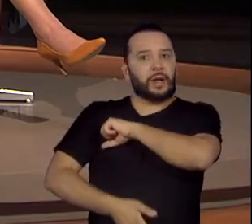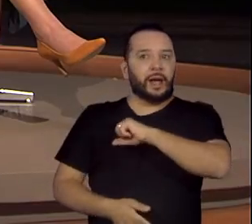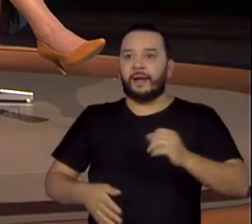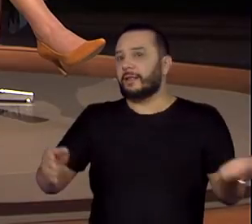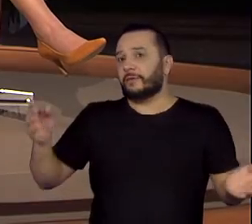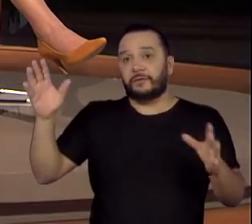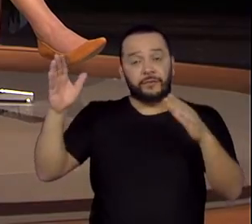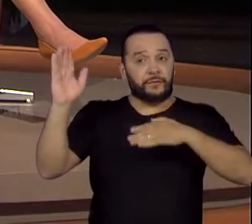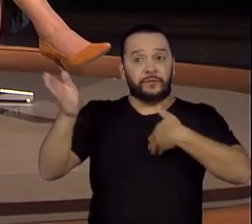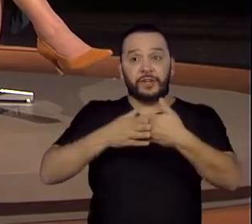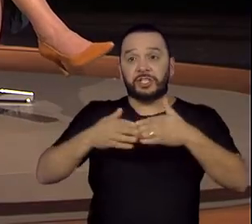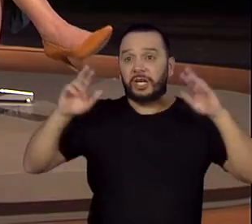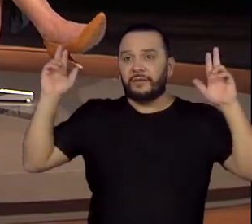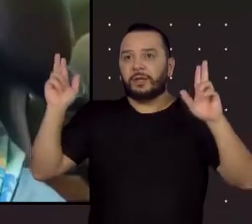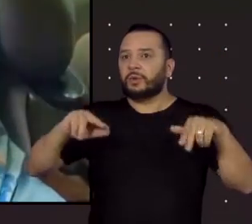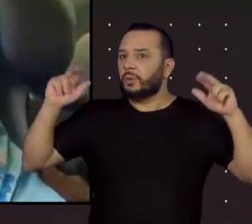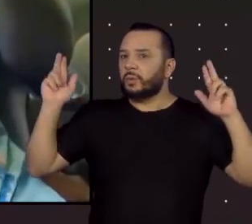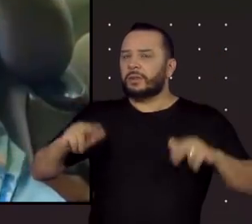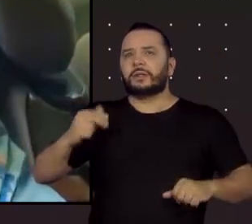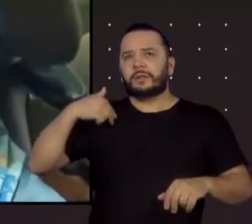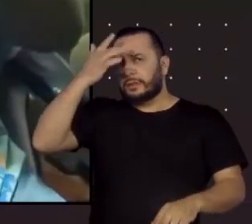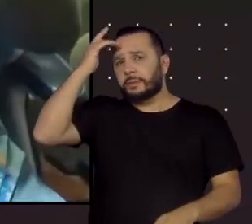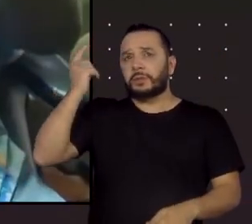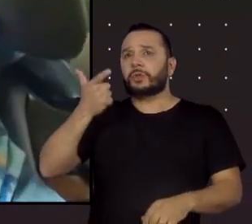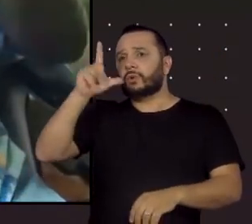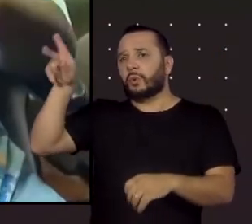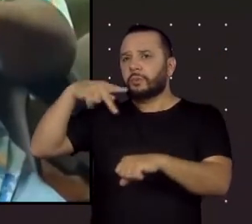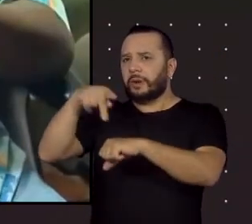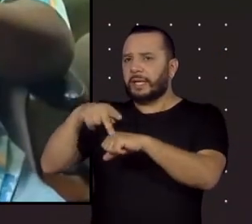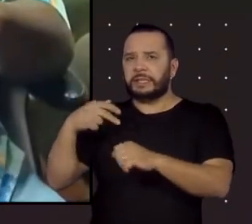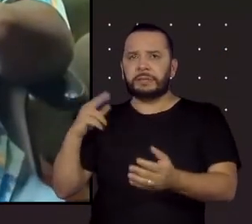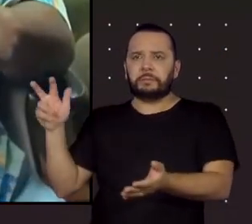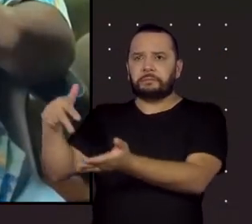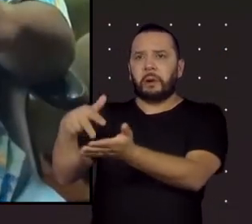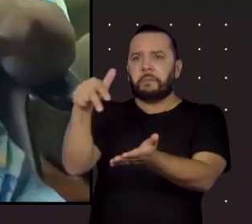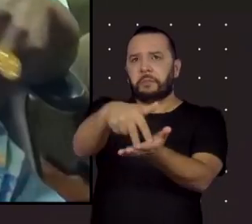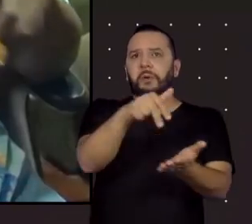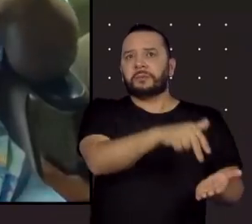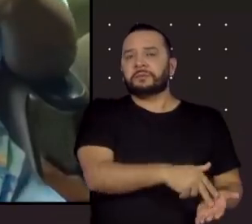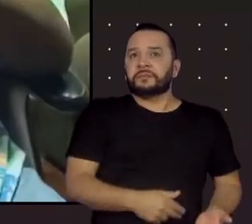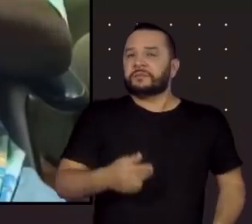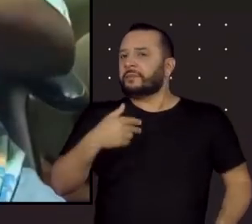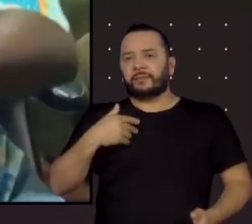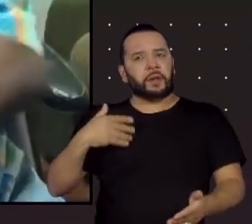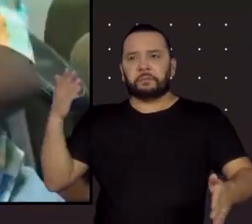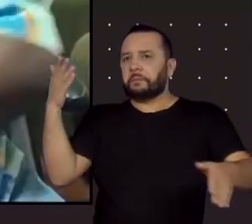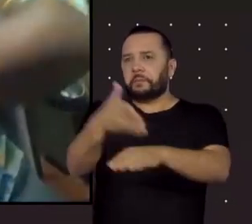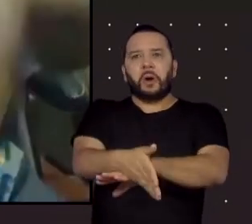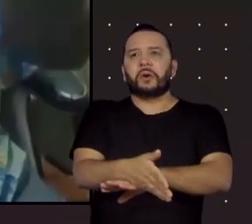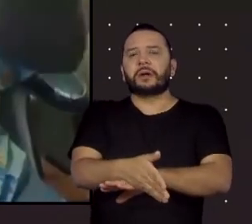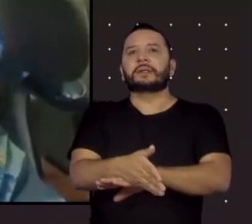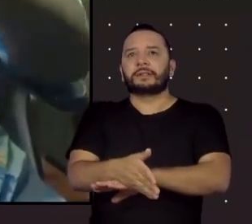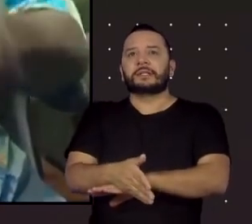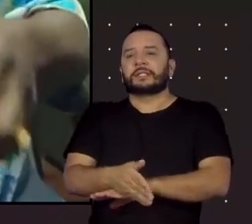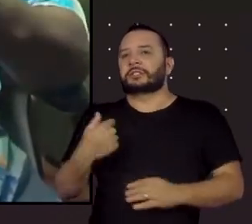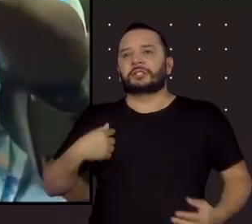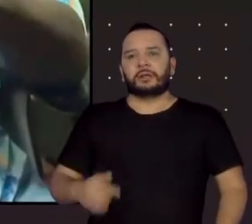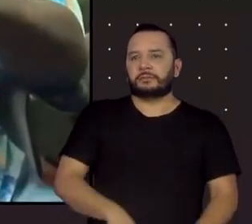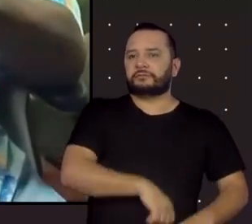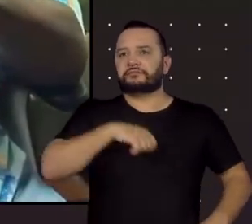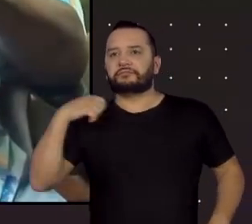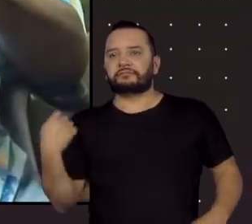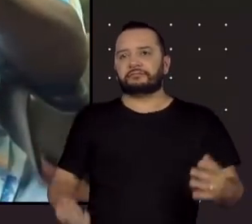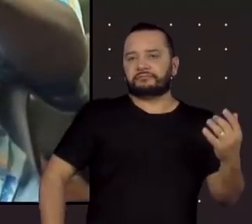chegavam e já chegava e dizia, já é. O cara tira o instrumento, sobe no palco